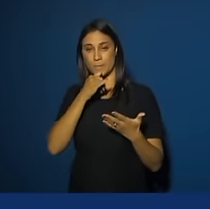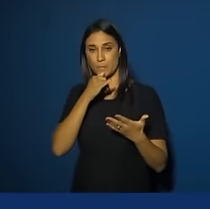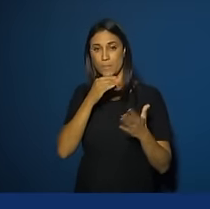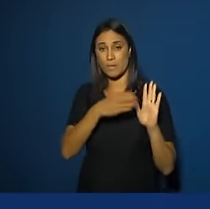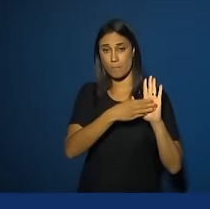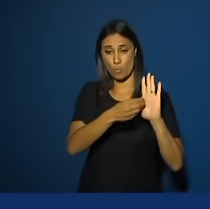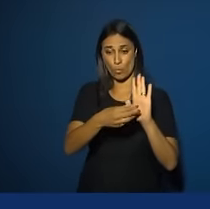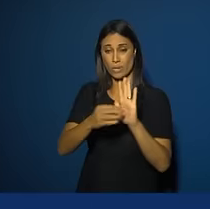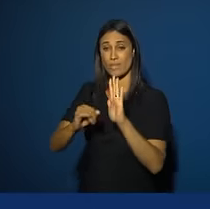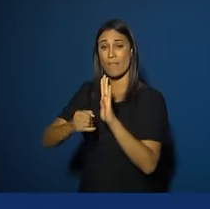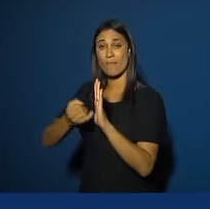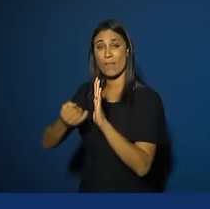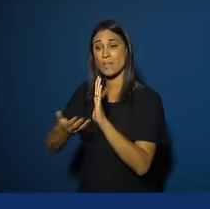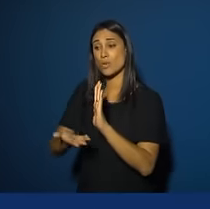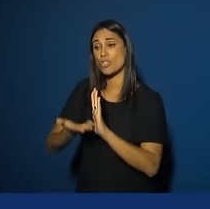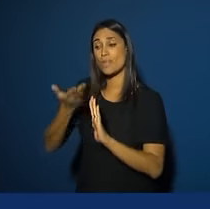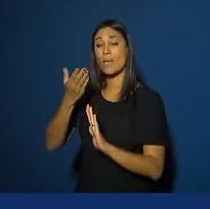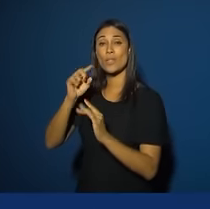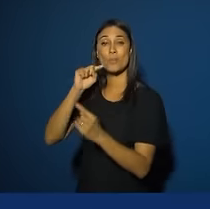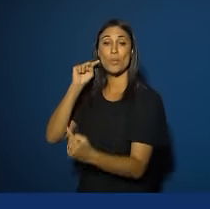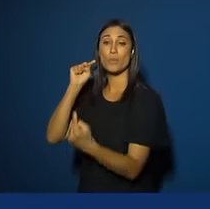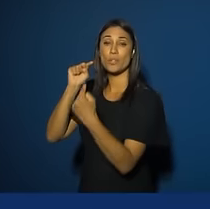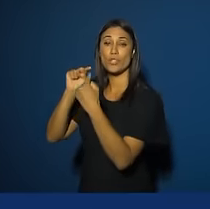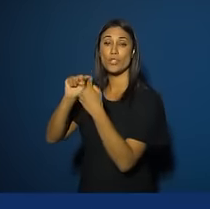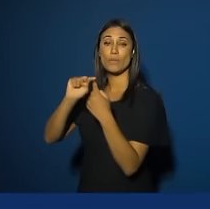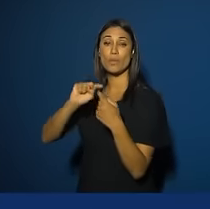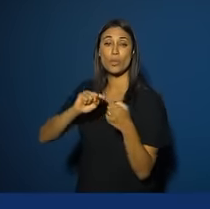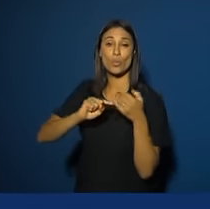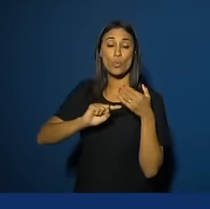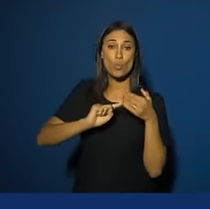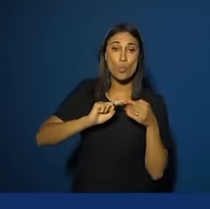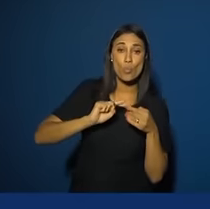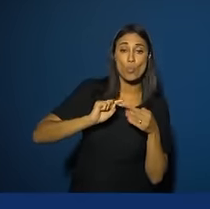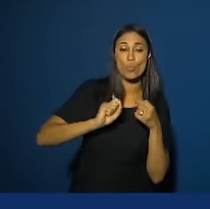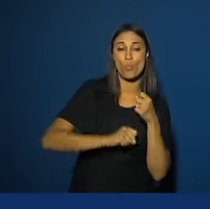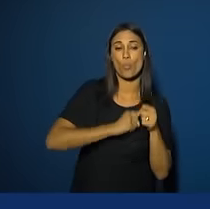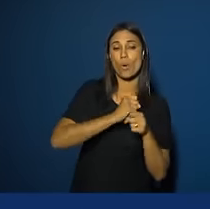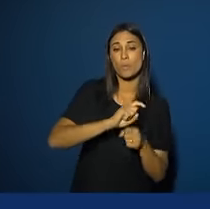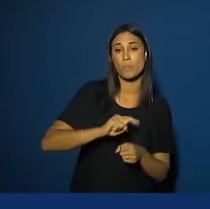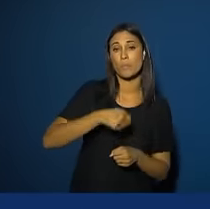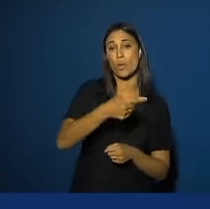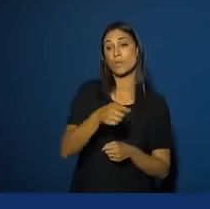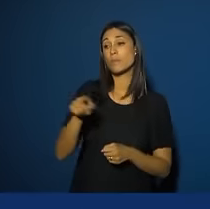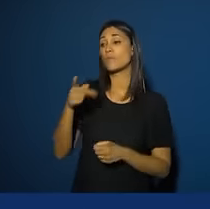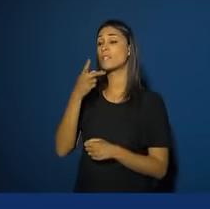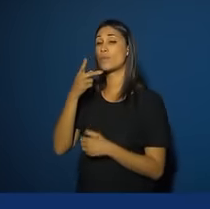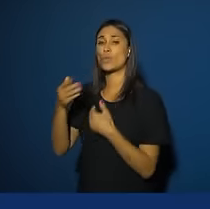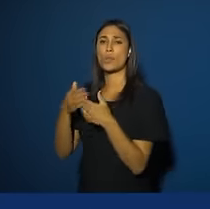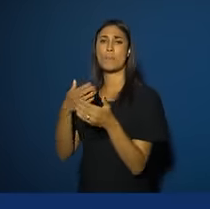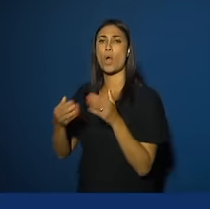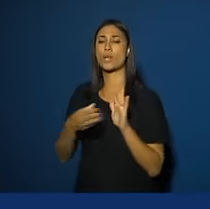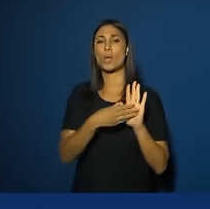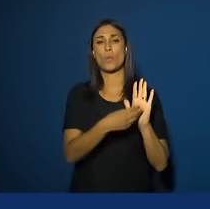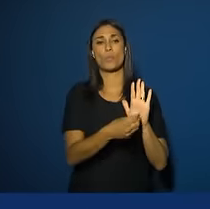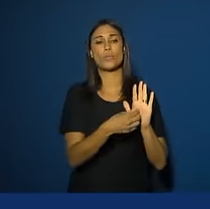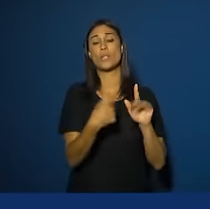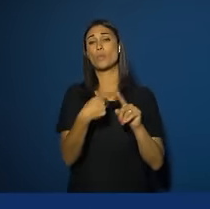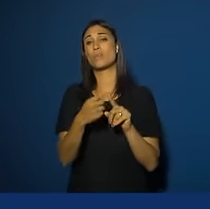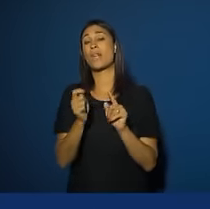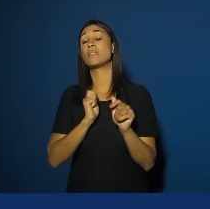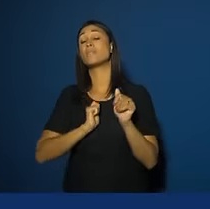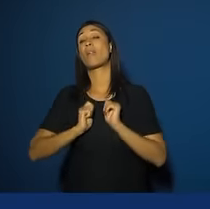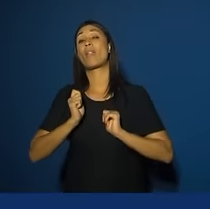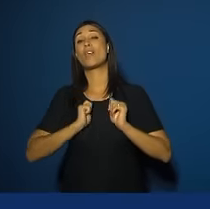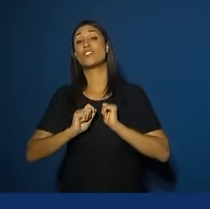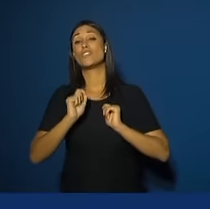a inflação já está indo para a meta no próximo ano. E você falou o seguinte: olha, não importa o modelo, porque a expectativa da